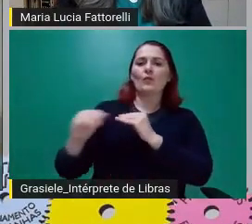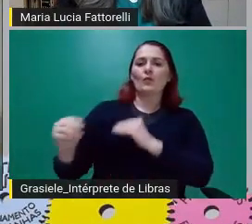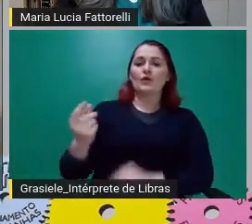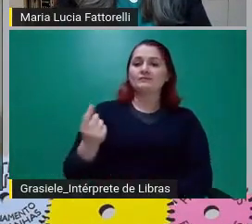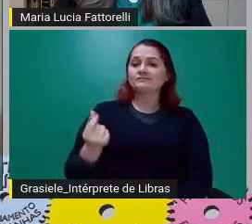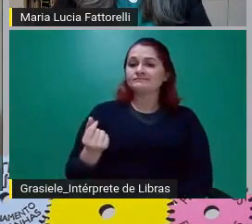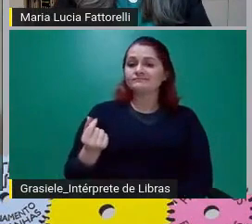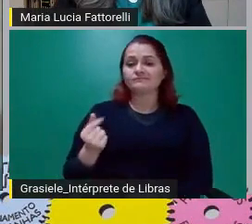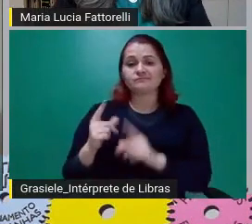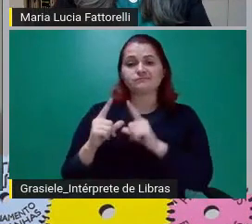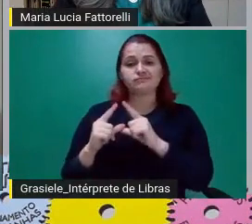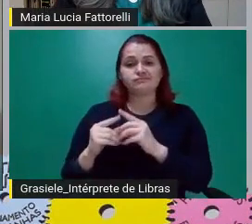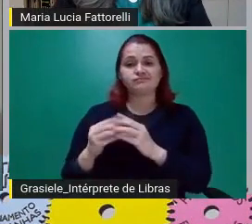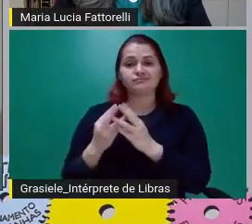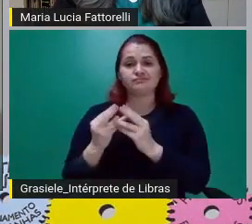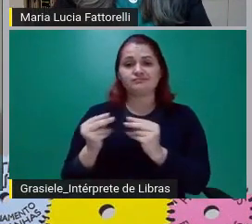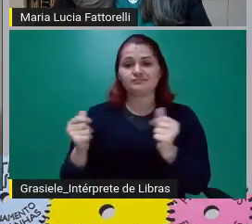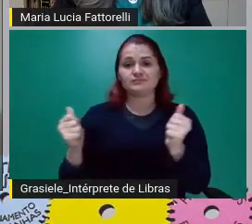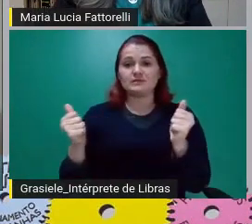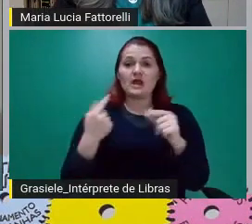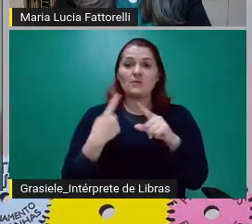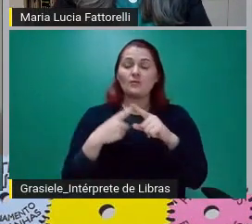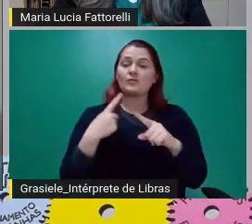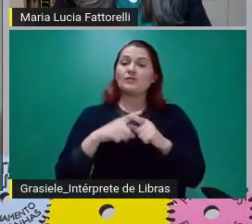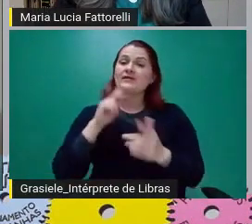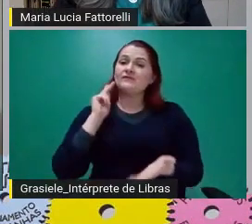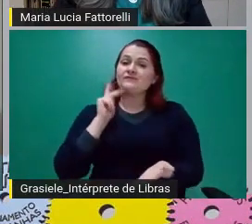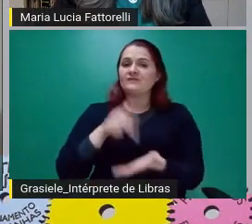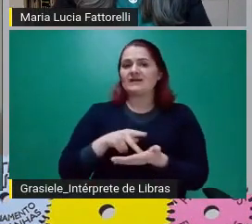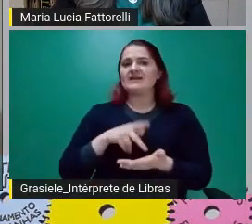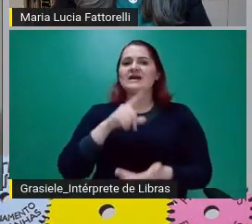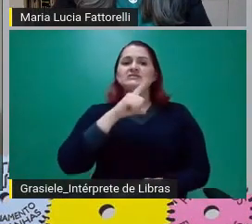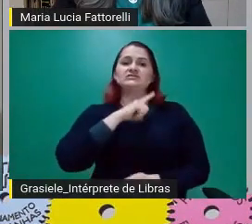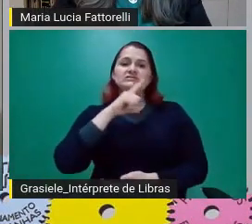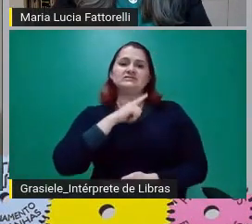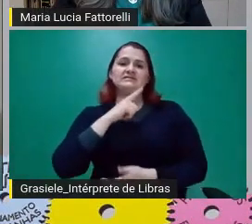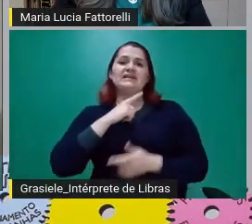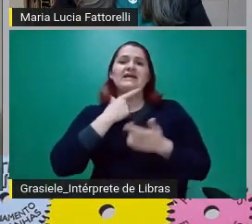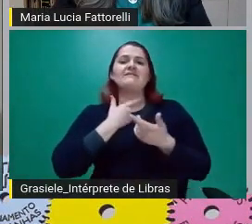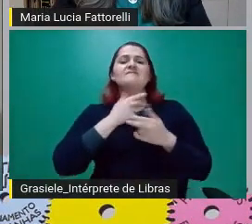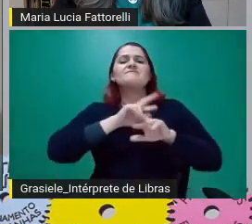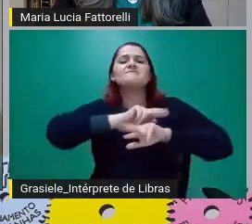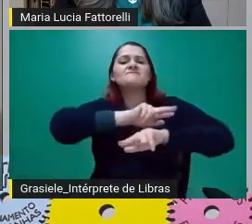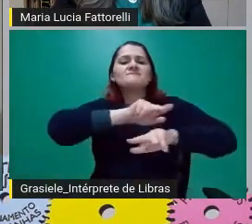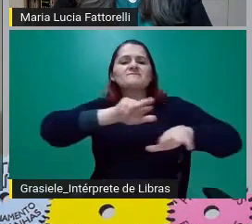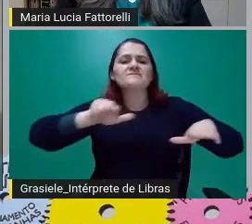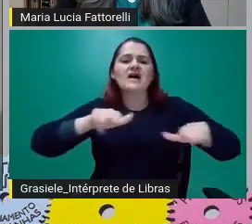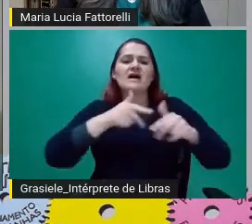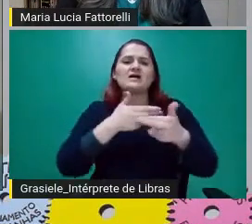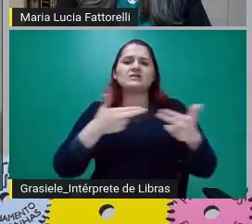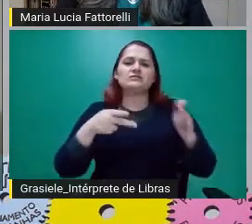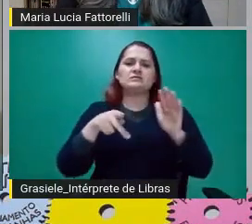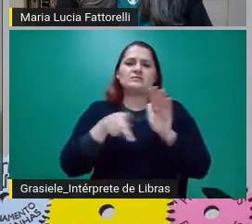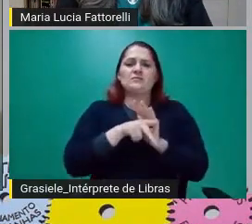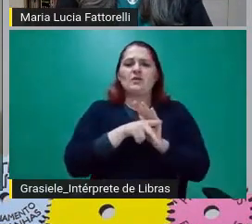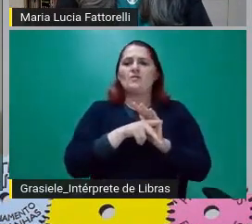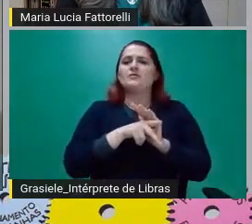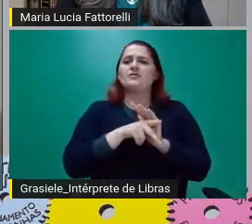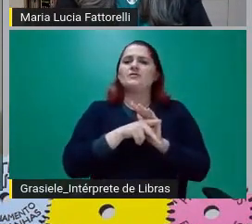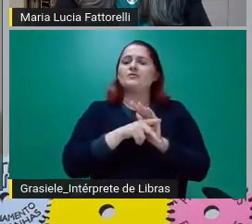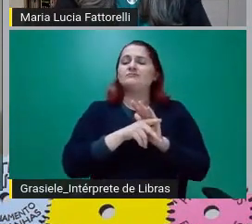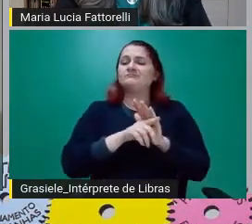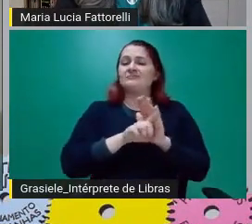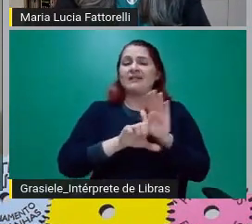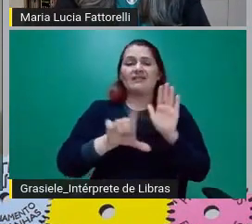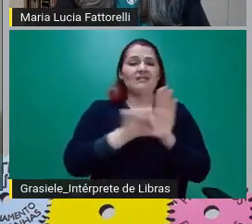se legaliza, porque há vários aspectos ilegais, inconstitucionais, mas na atual